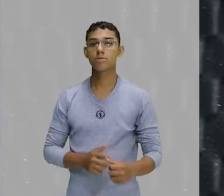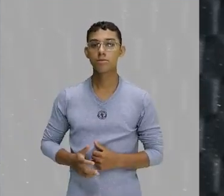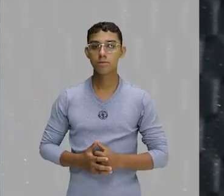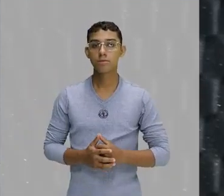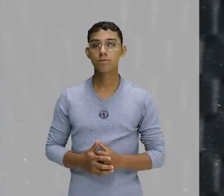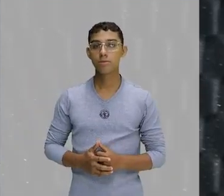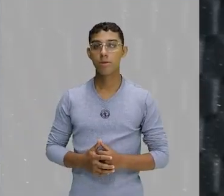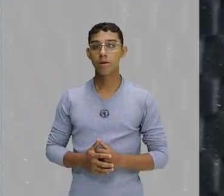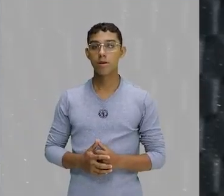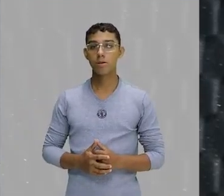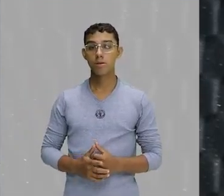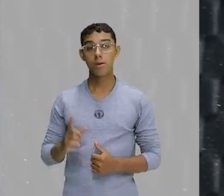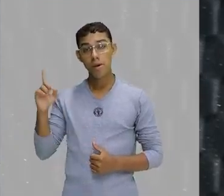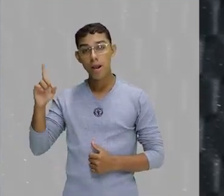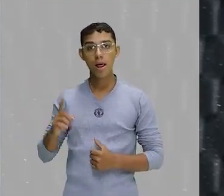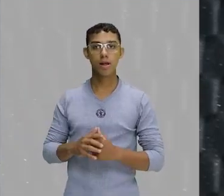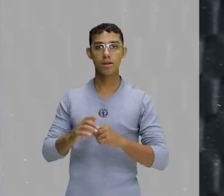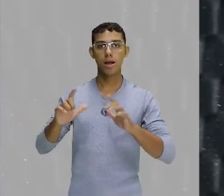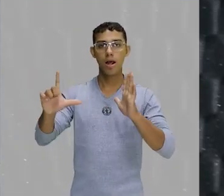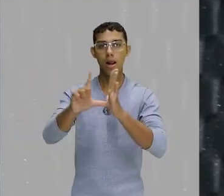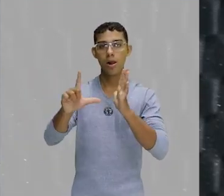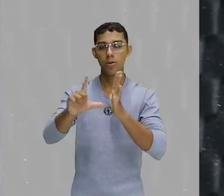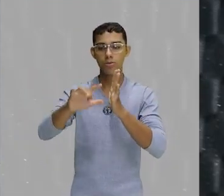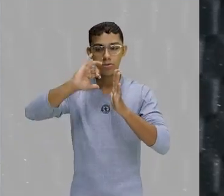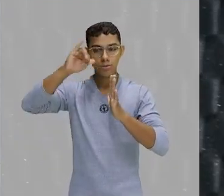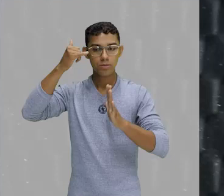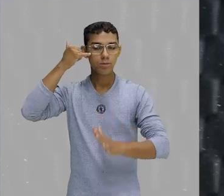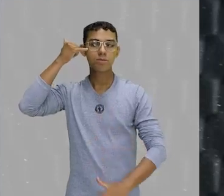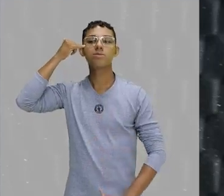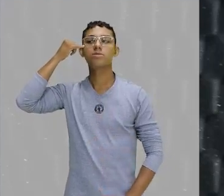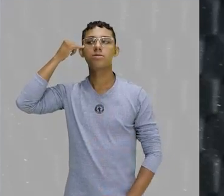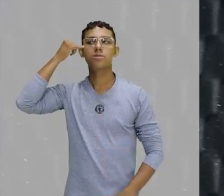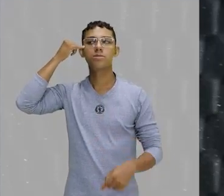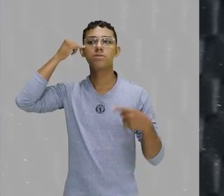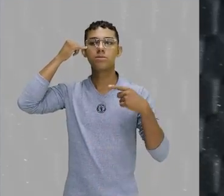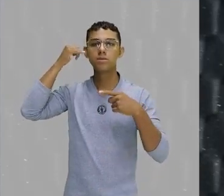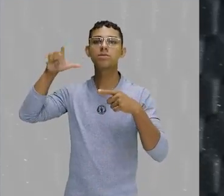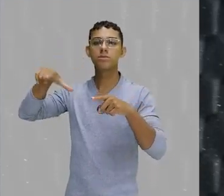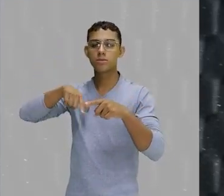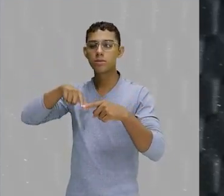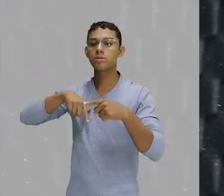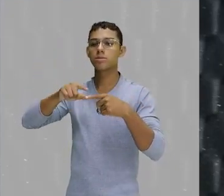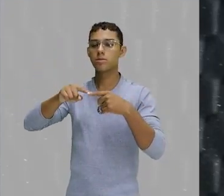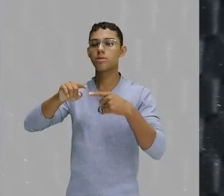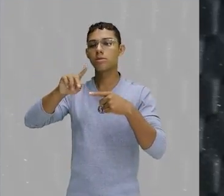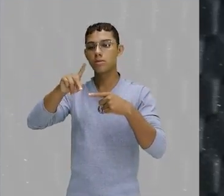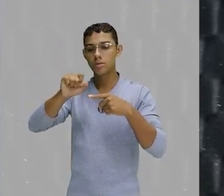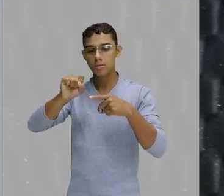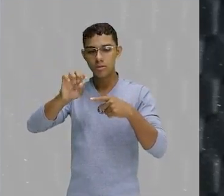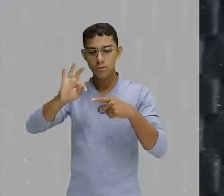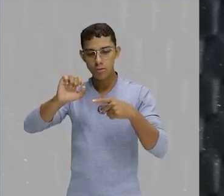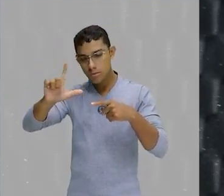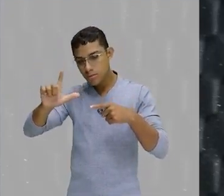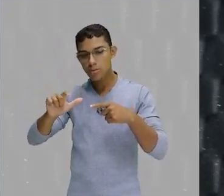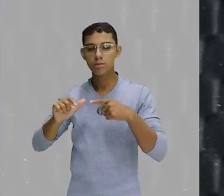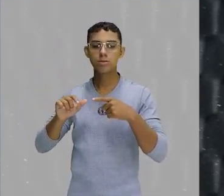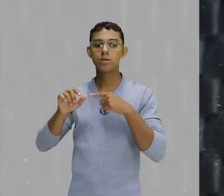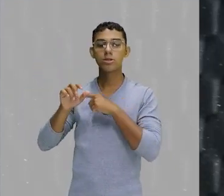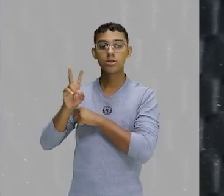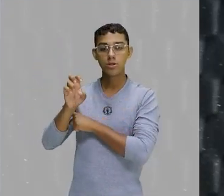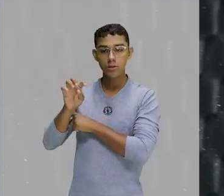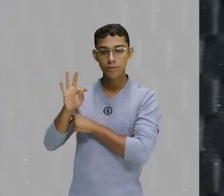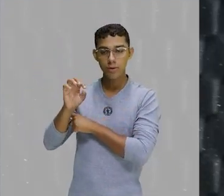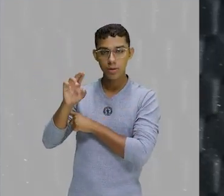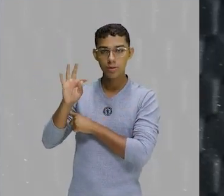chama de pastel de vento, né? Pastel de vento, que é gostoso aquilo ali, viu? E aí a gente come o pastel salgadinho, bonitinho,